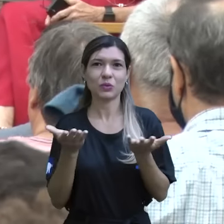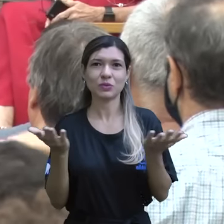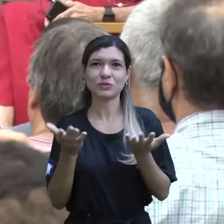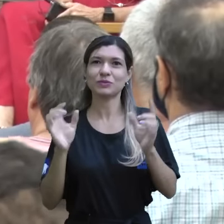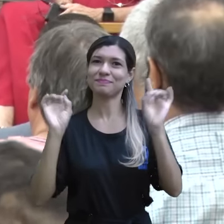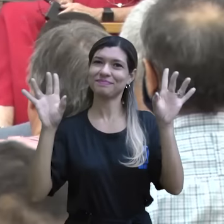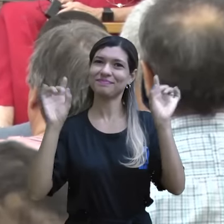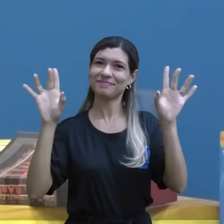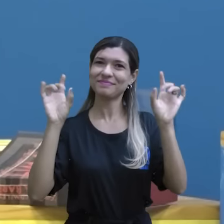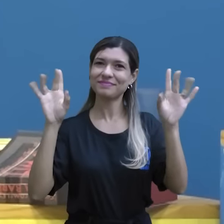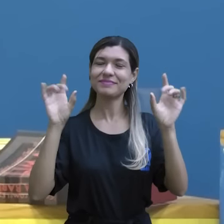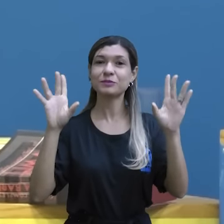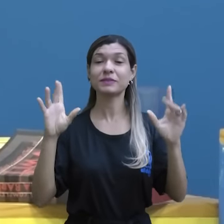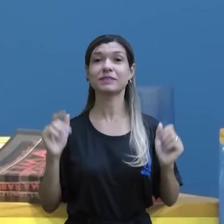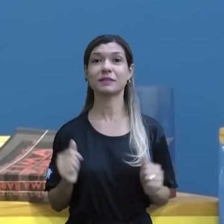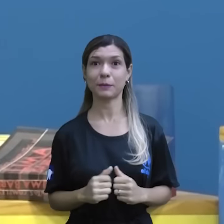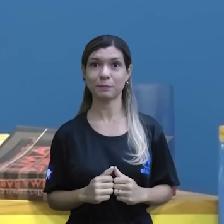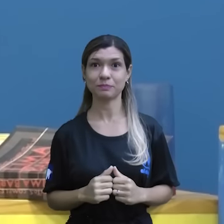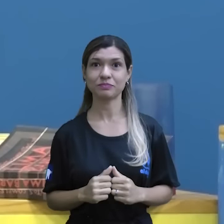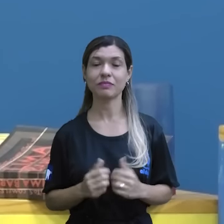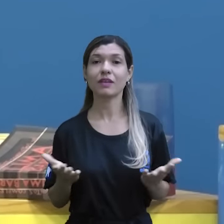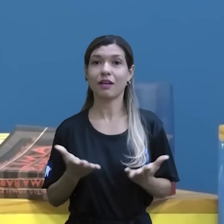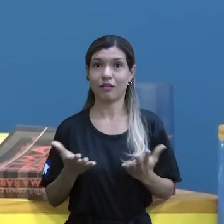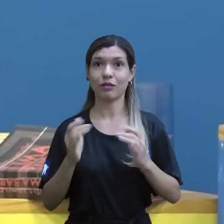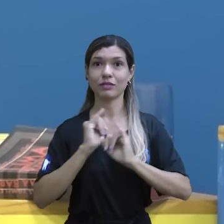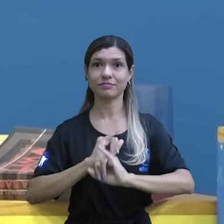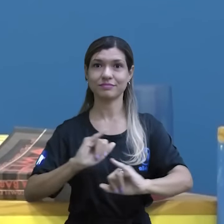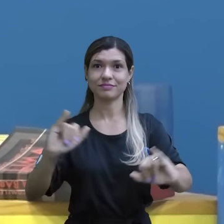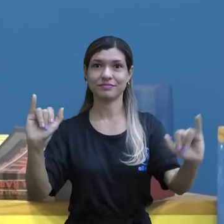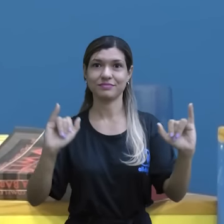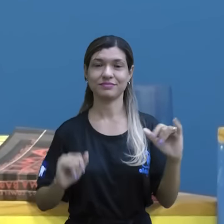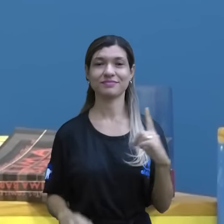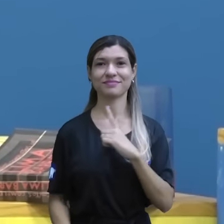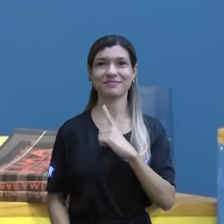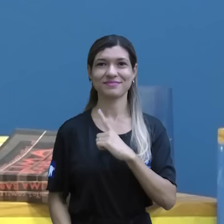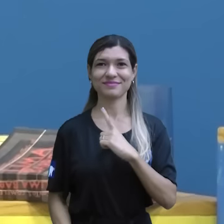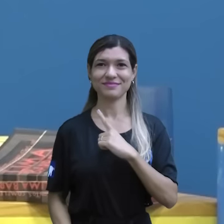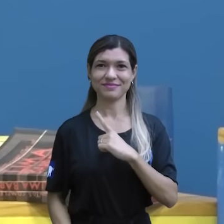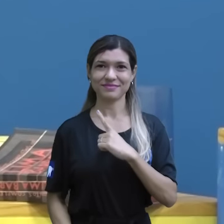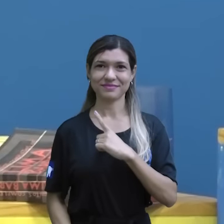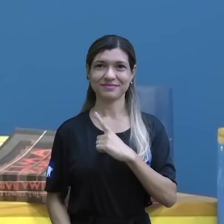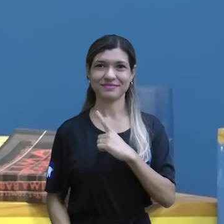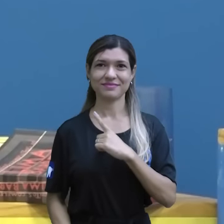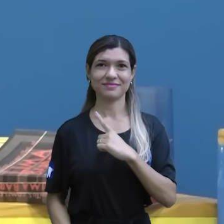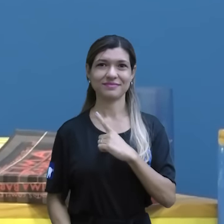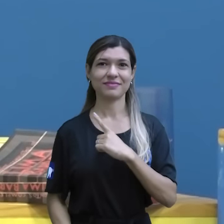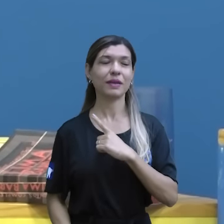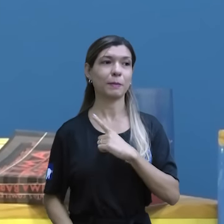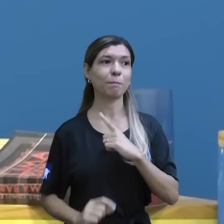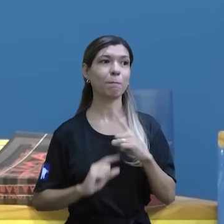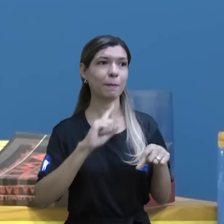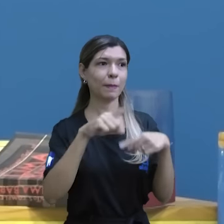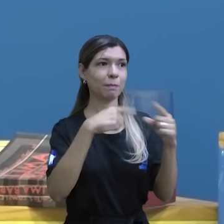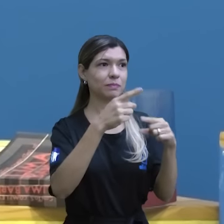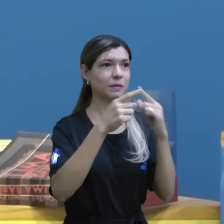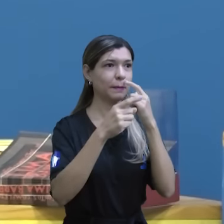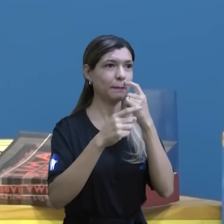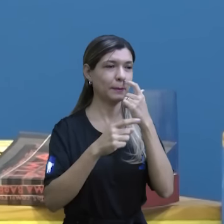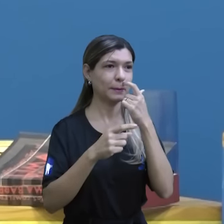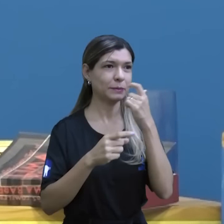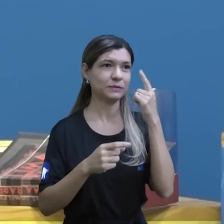sorteio, porque depois todo mundo vem com autógrafos e tal. Informes, né? Na próxima semana, a gravação dessa conversa